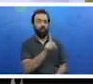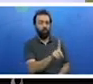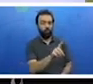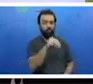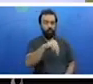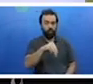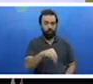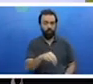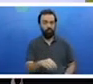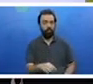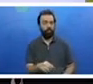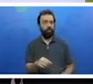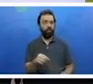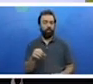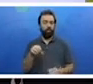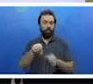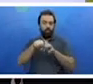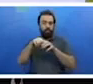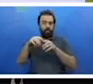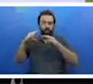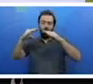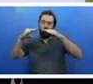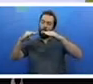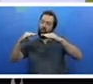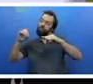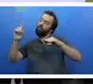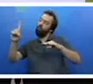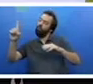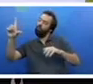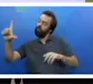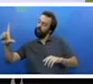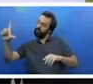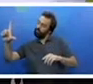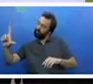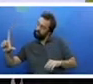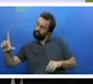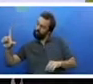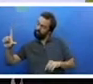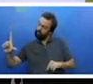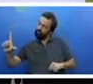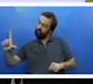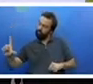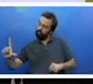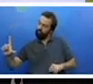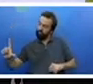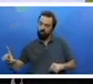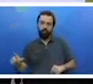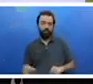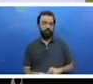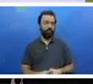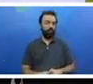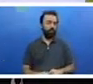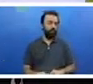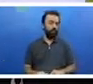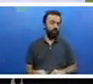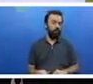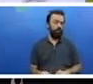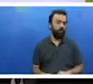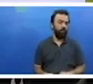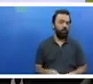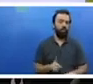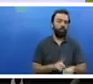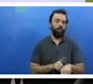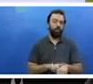minuto vai sair isso aqui de litros pela torneira. E aqui eu tenho quanto tempo